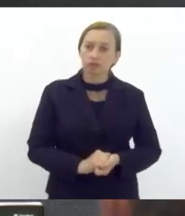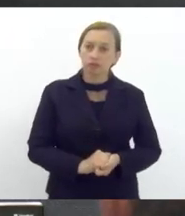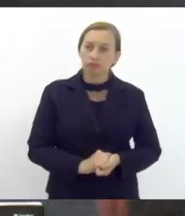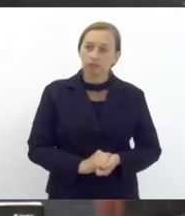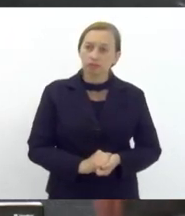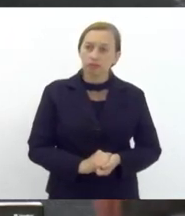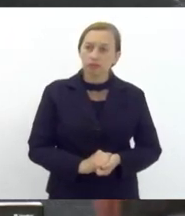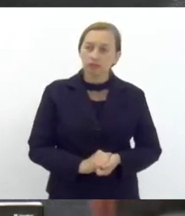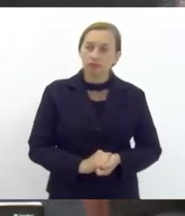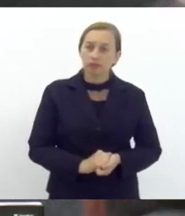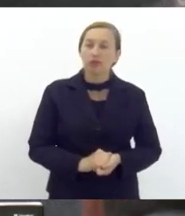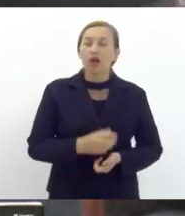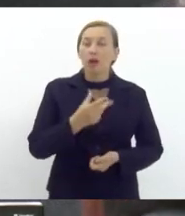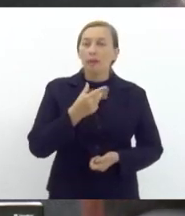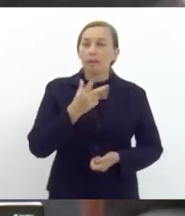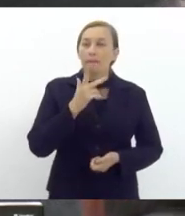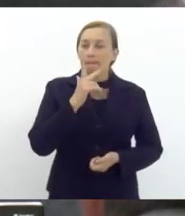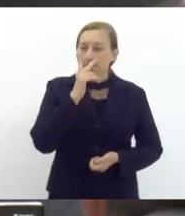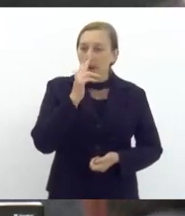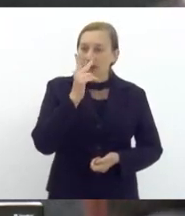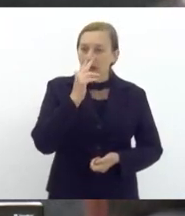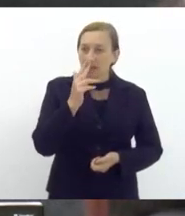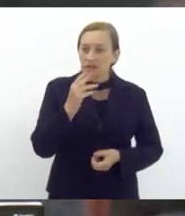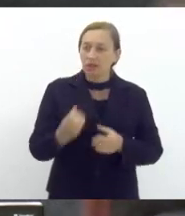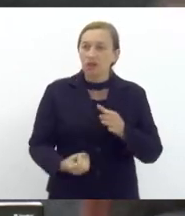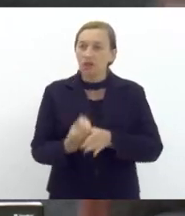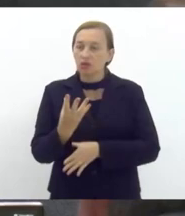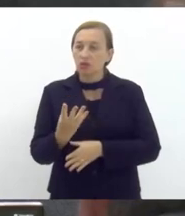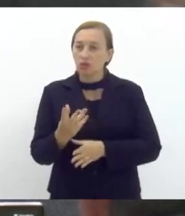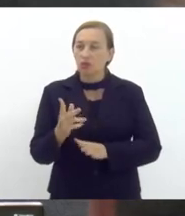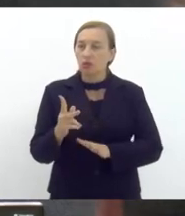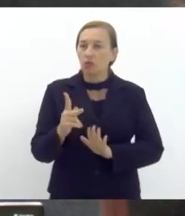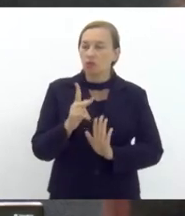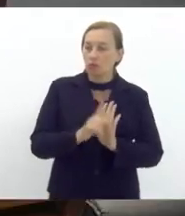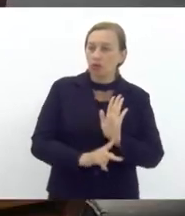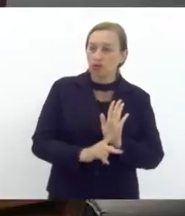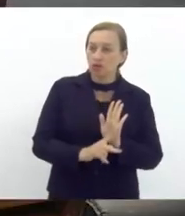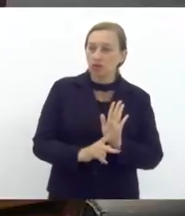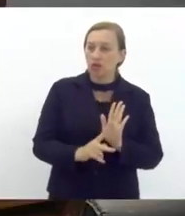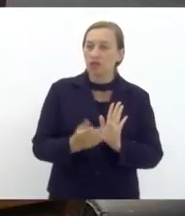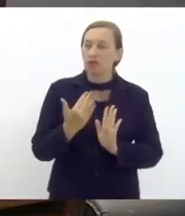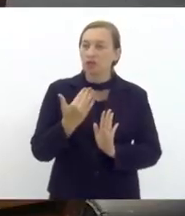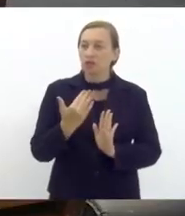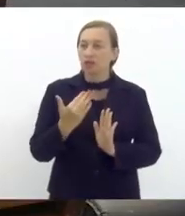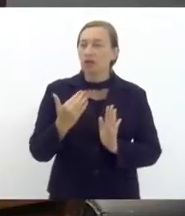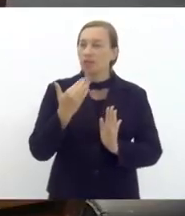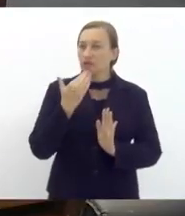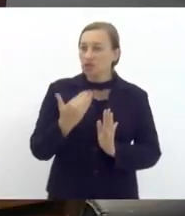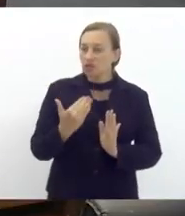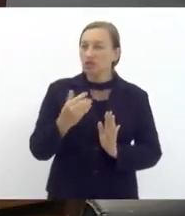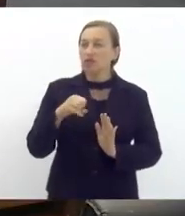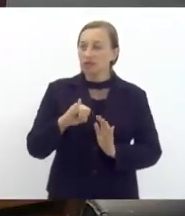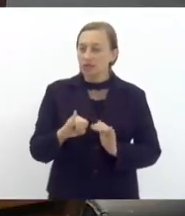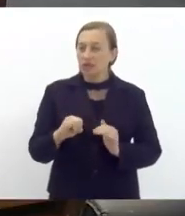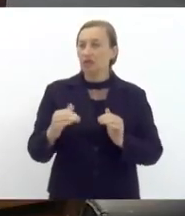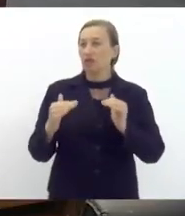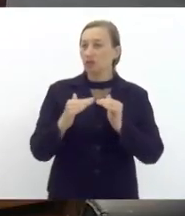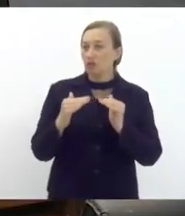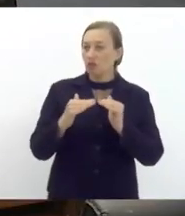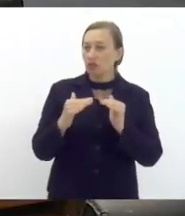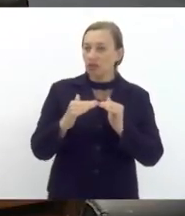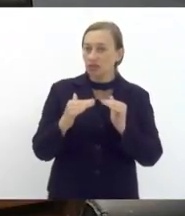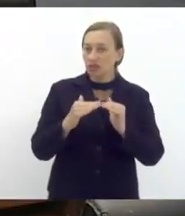dos Paulo parece que o autor do projeto tá solicitando e se houver a concordância do plenário para inverter